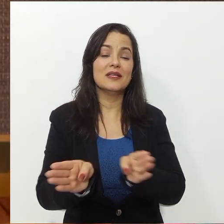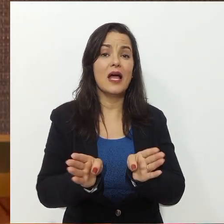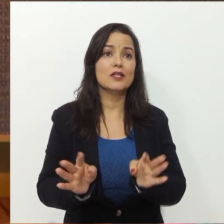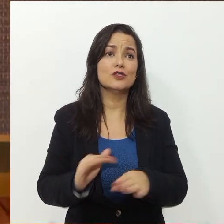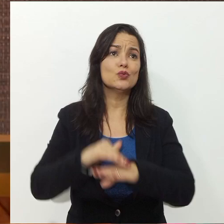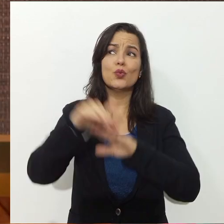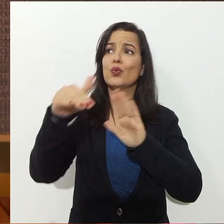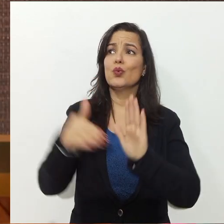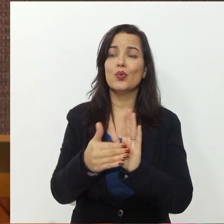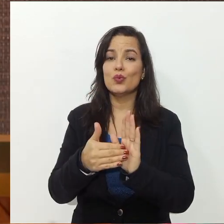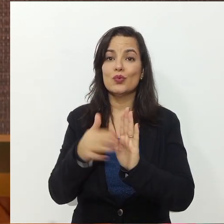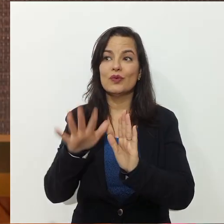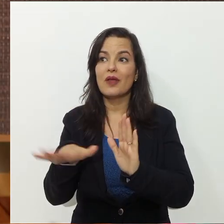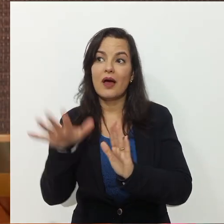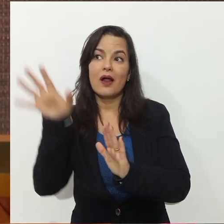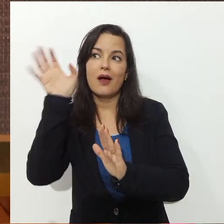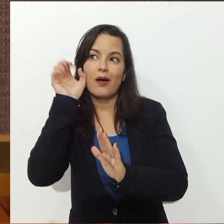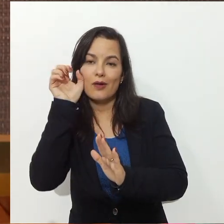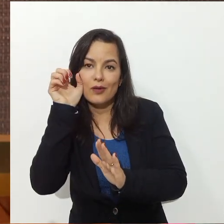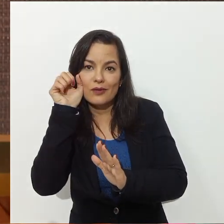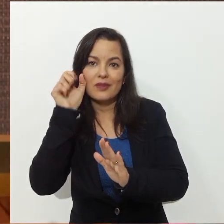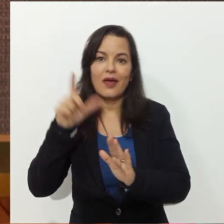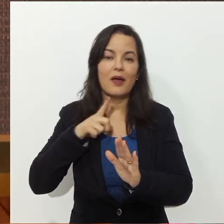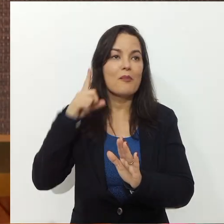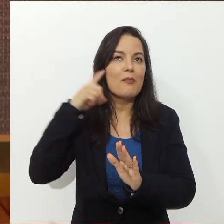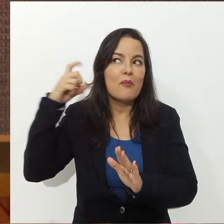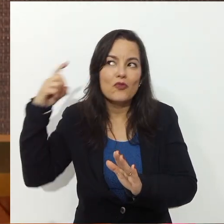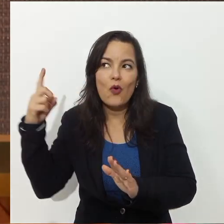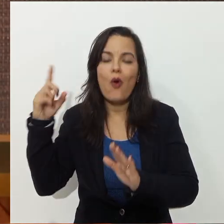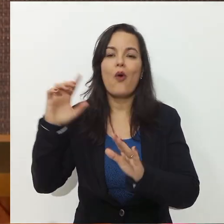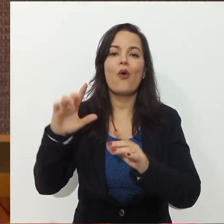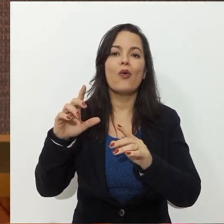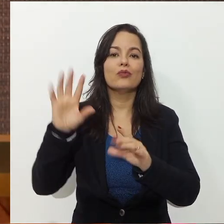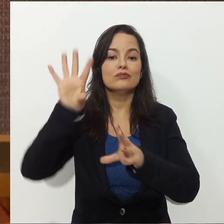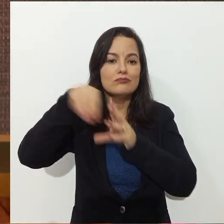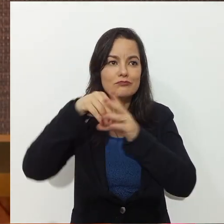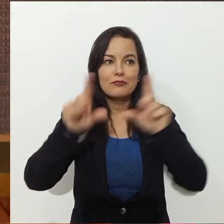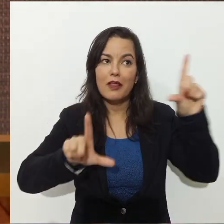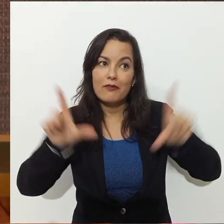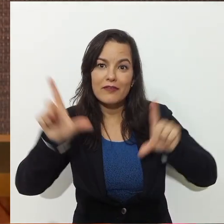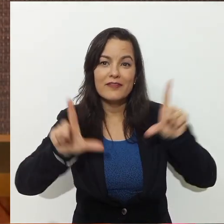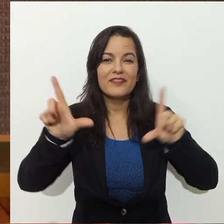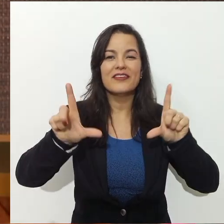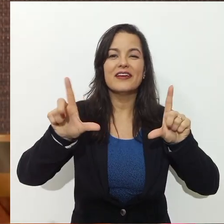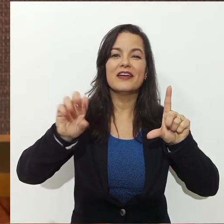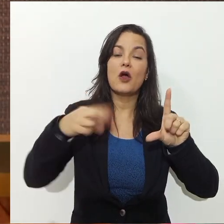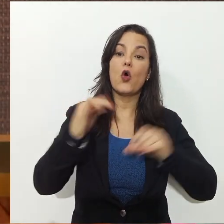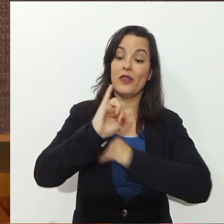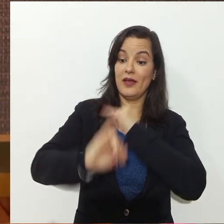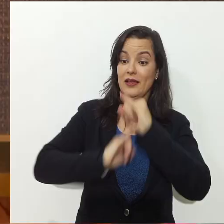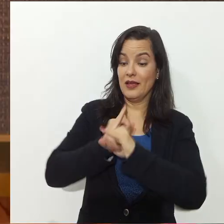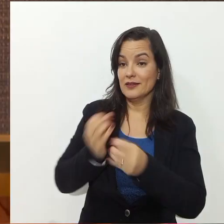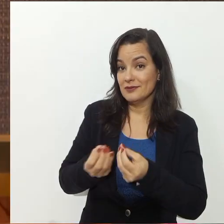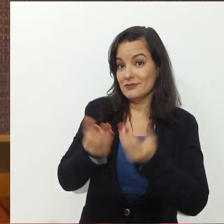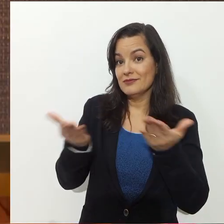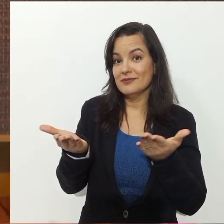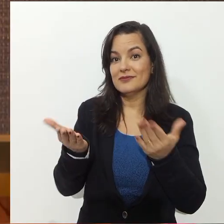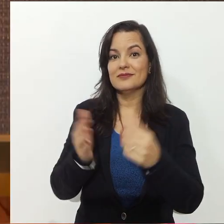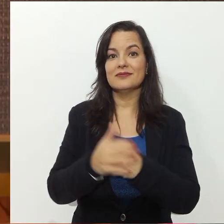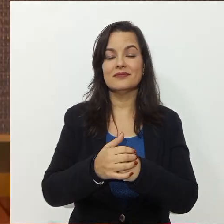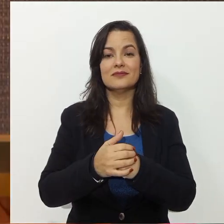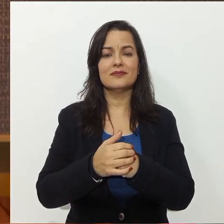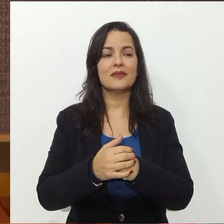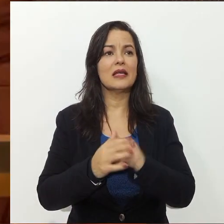que é auditivo, em tudo que é televisionado ou se oferece na internet. Ainda... As